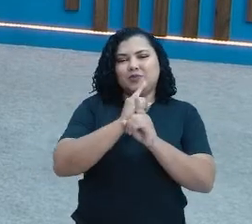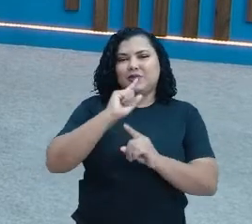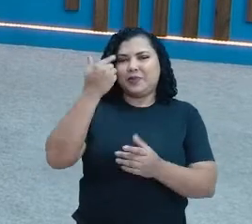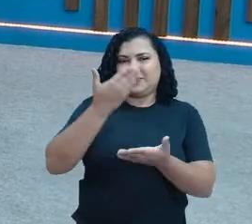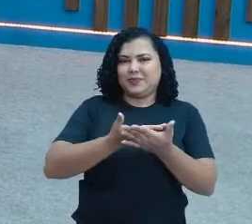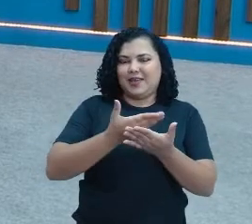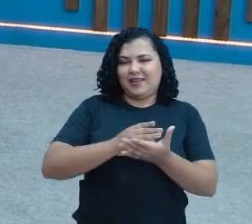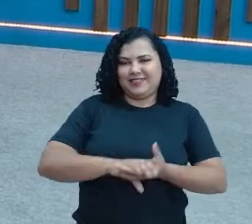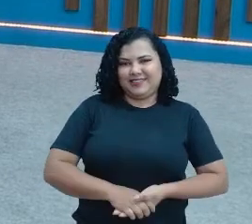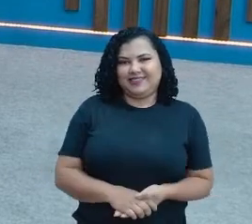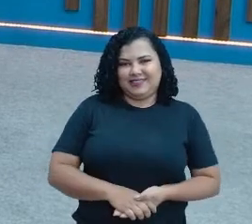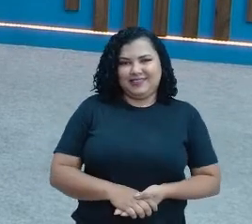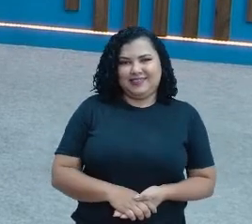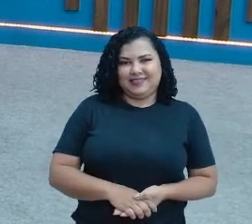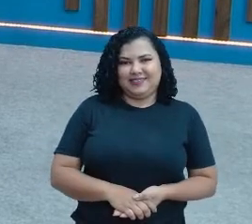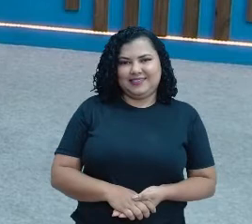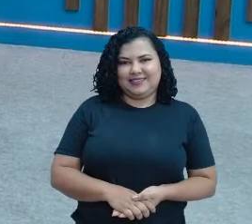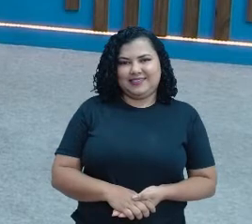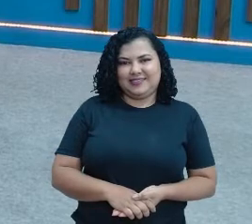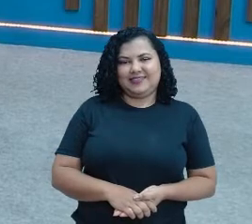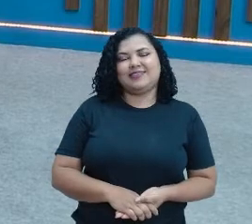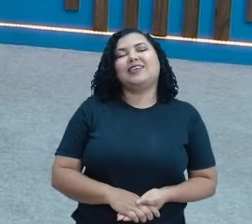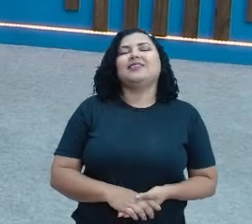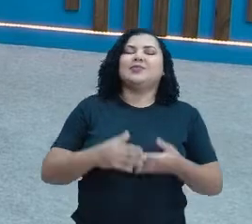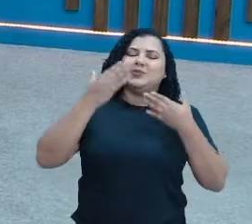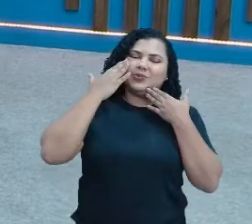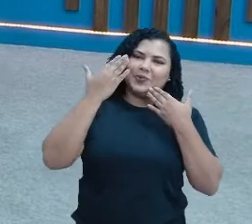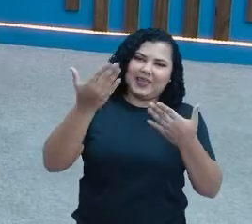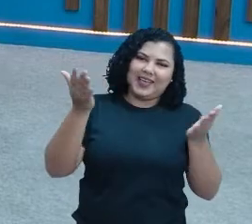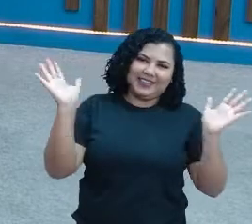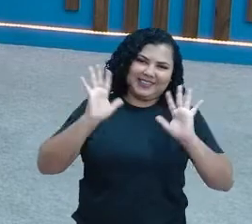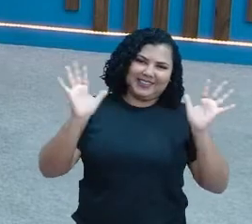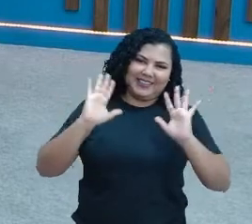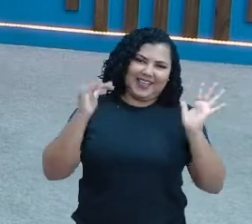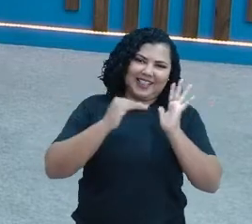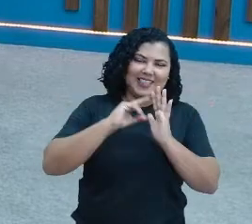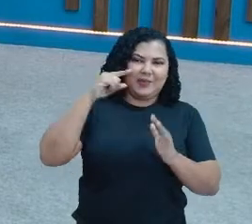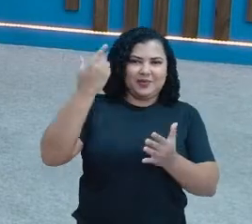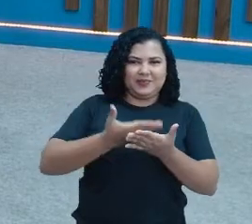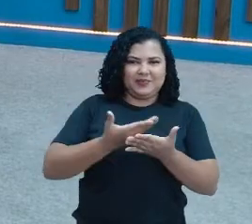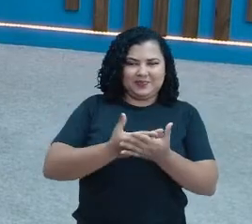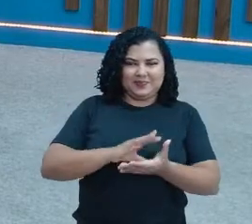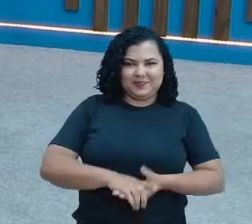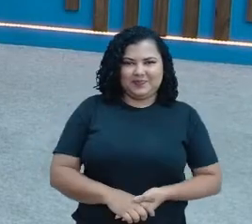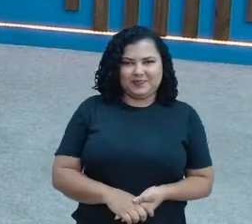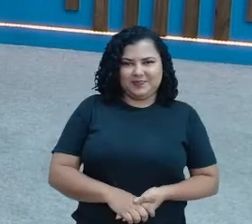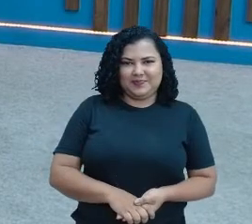tá bom? Vai lá, professor. Pessoal, muito obrigado, tchau, tchau e até a próxima.